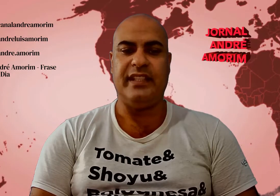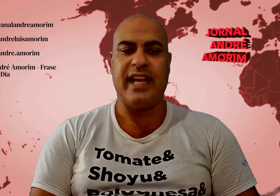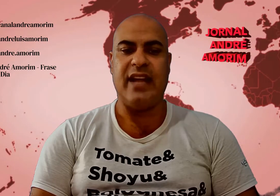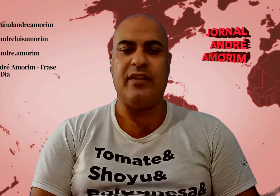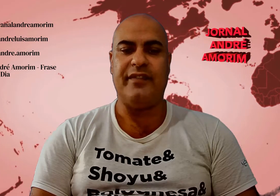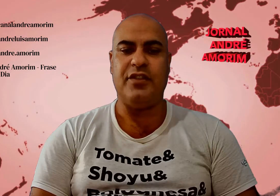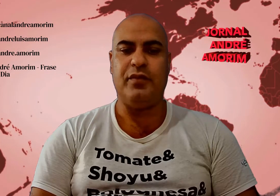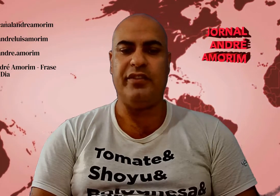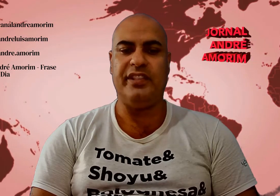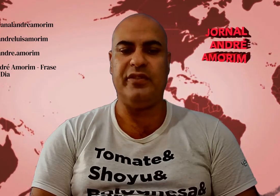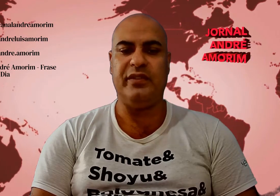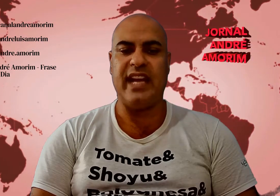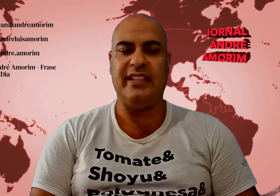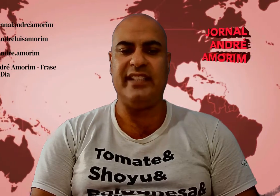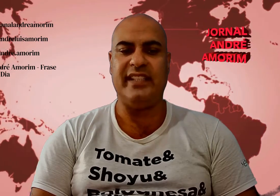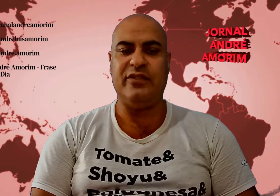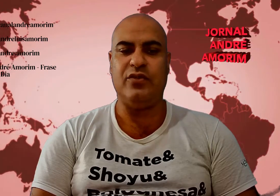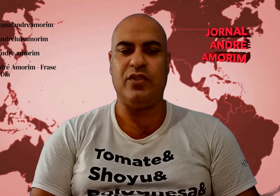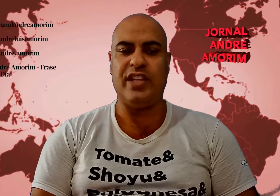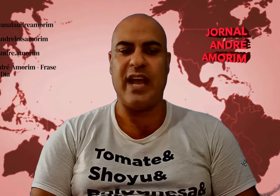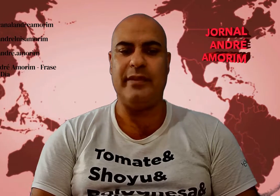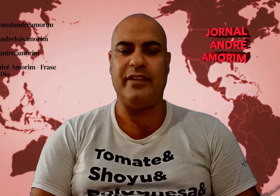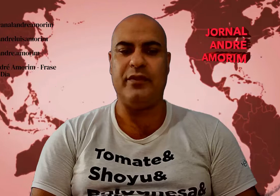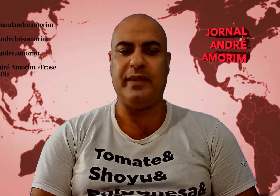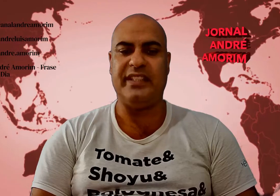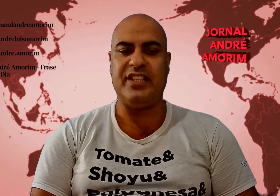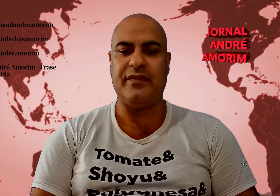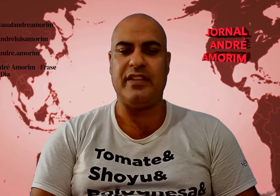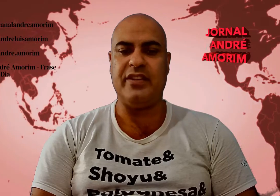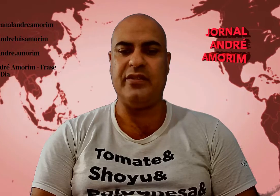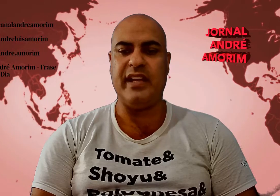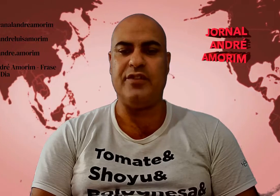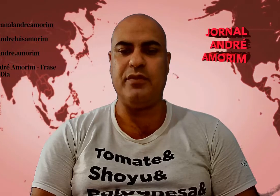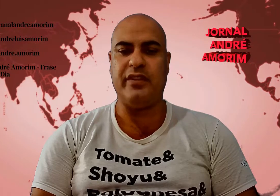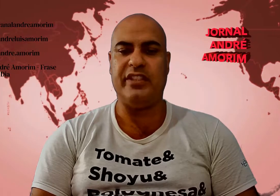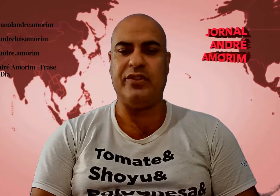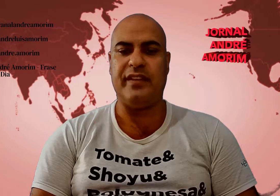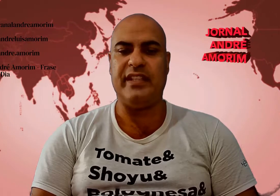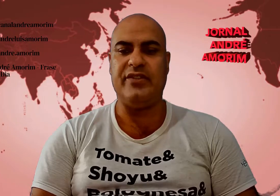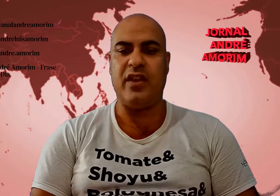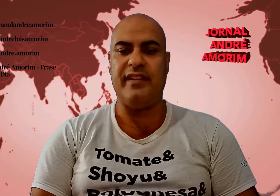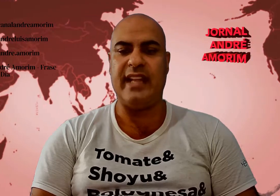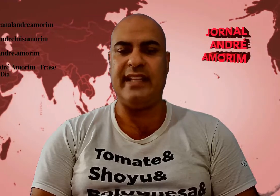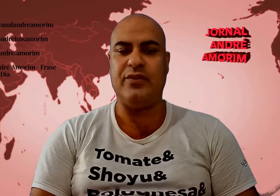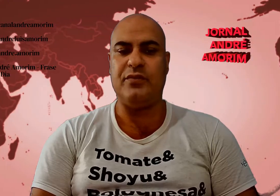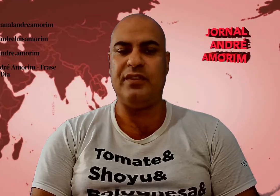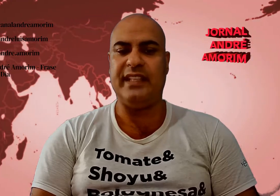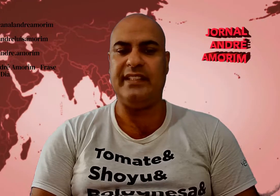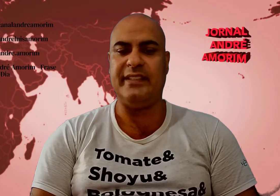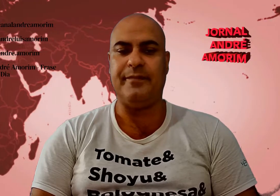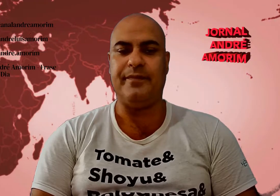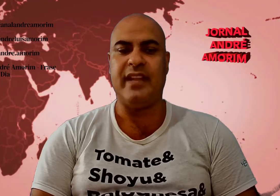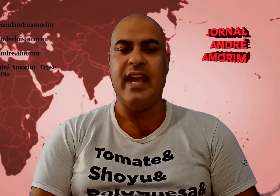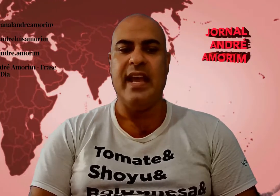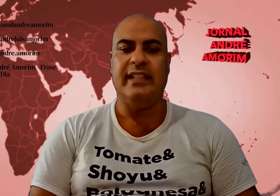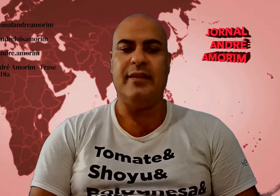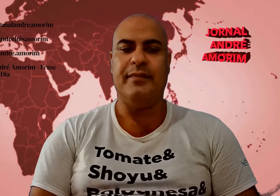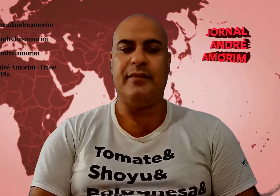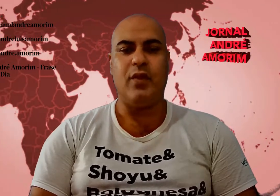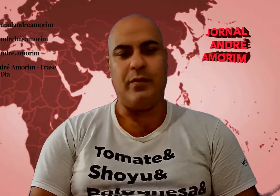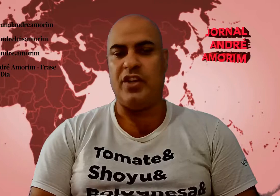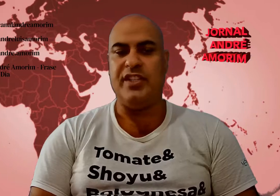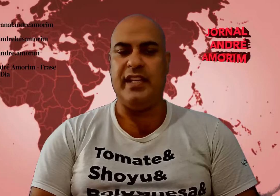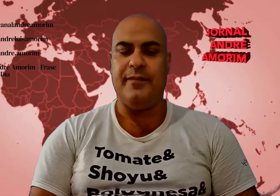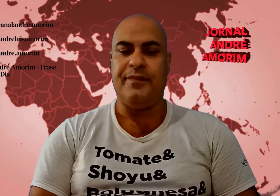tenha sido criado a fim de produzir resultados na eleição de Hugo Chávez, que foi presidente da Venezuela de 1999 até